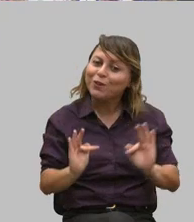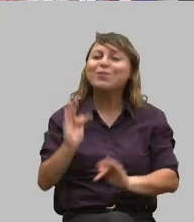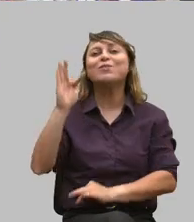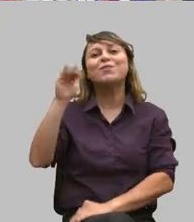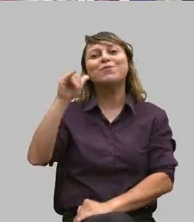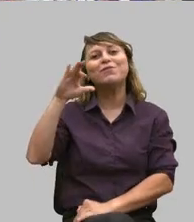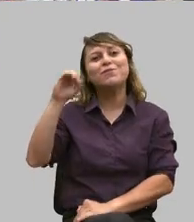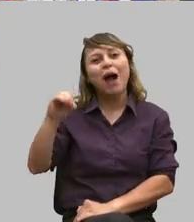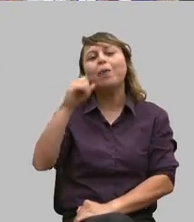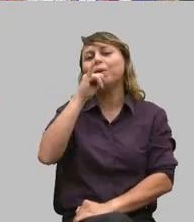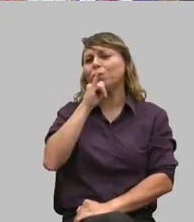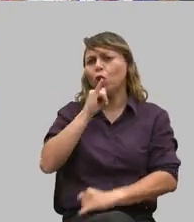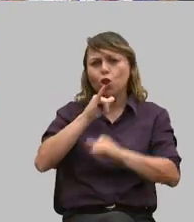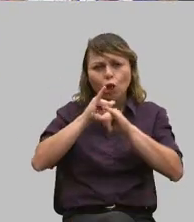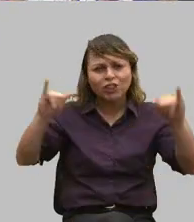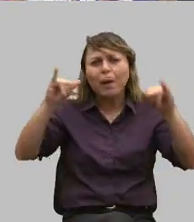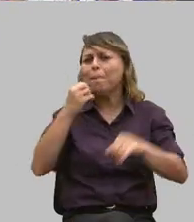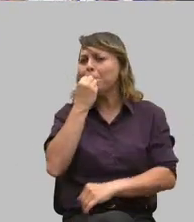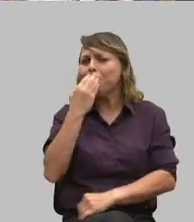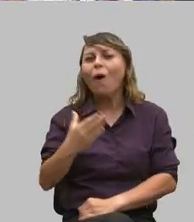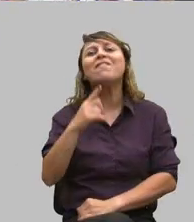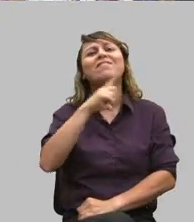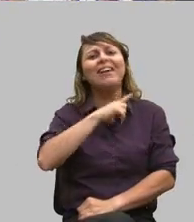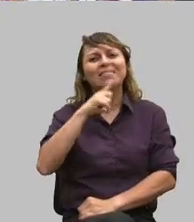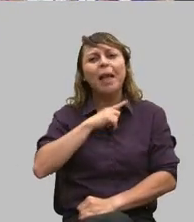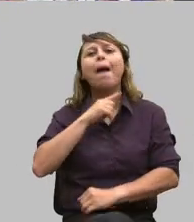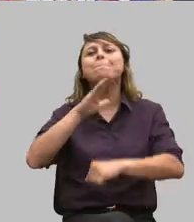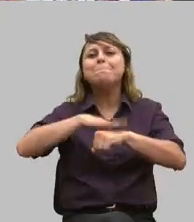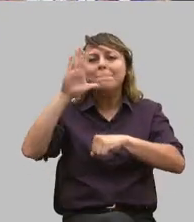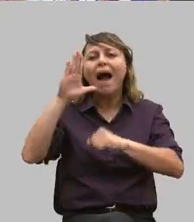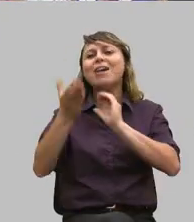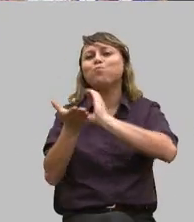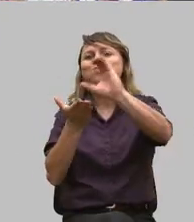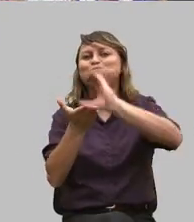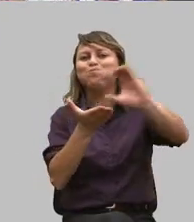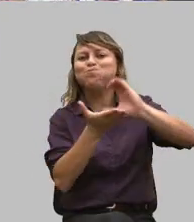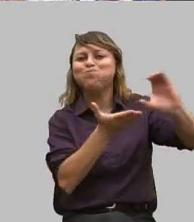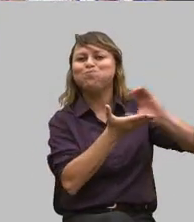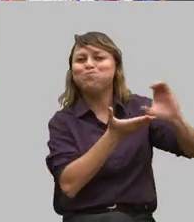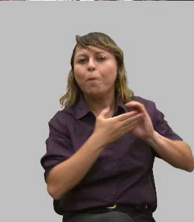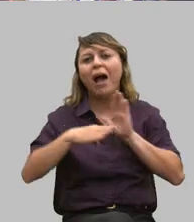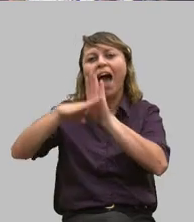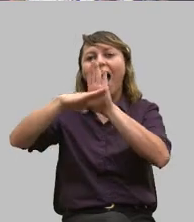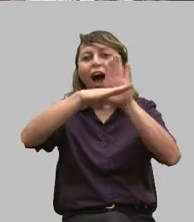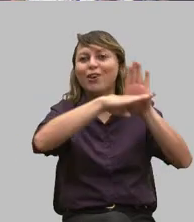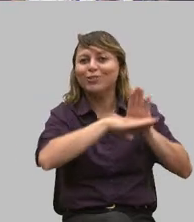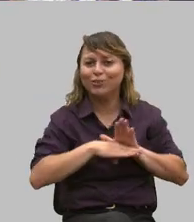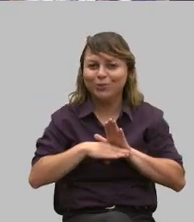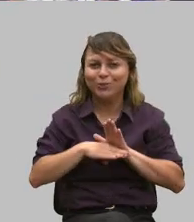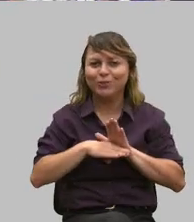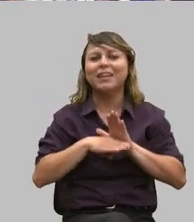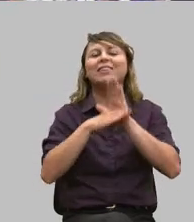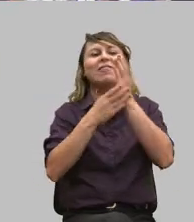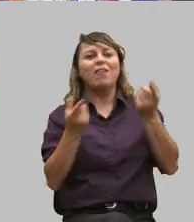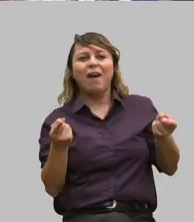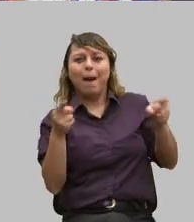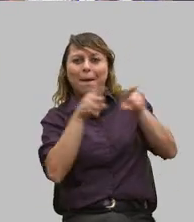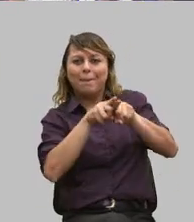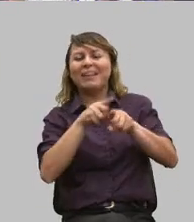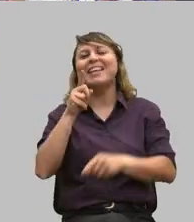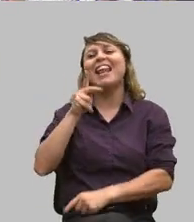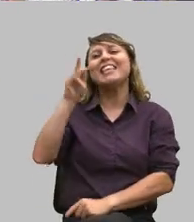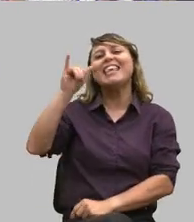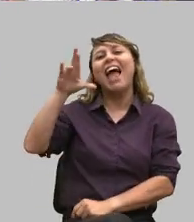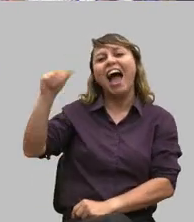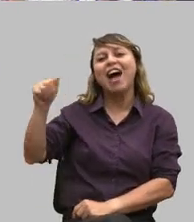me deu aqui a notícia boa que vai ter mais recursos Então eu acho que agora eu tenho que falar com a minha parceira Kara né e com o